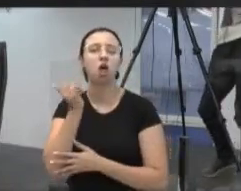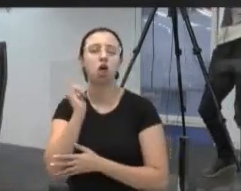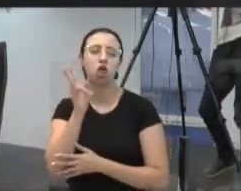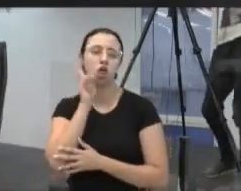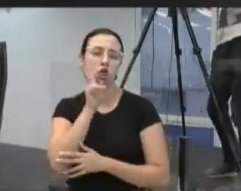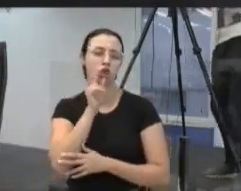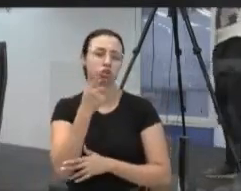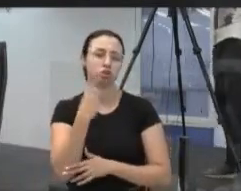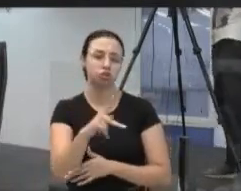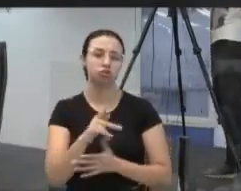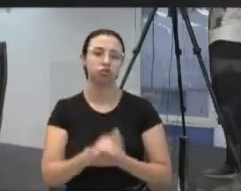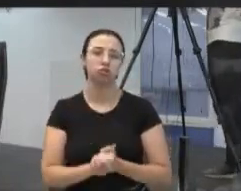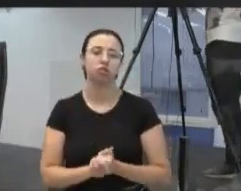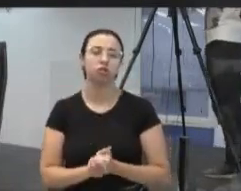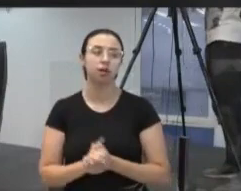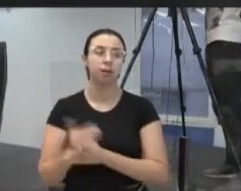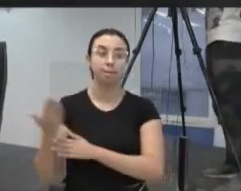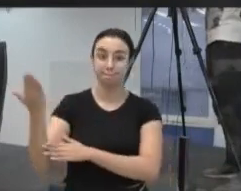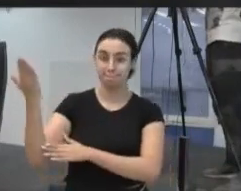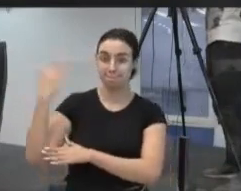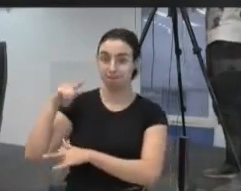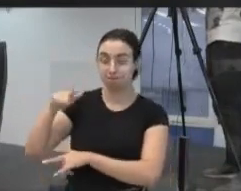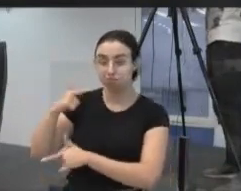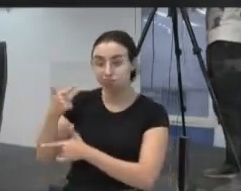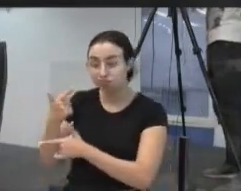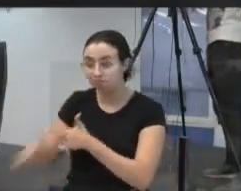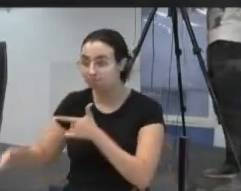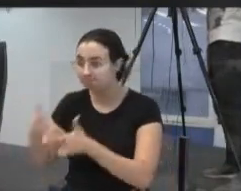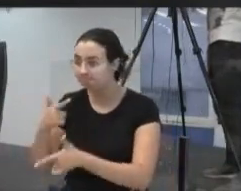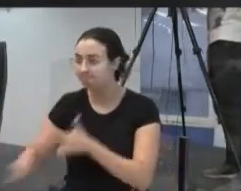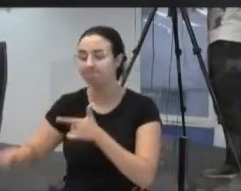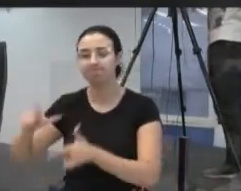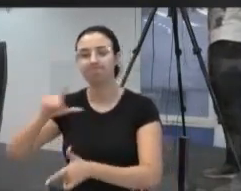muito problemático, porque devido ao tempo que ele usou,